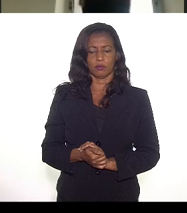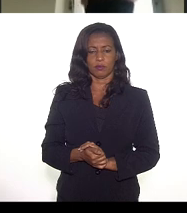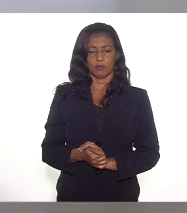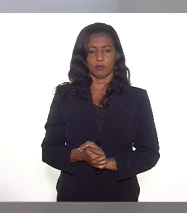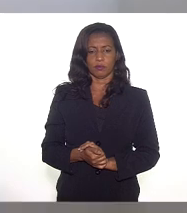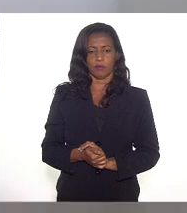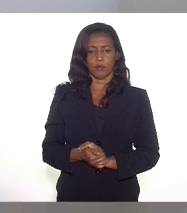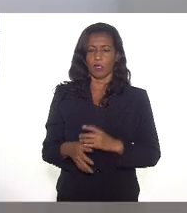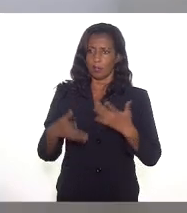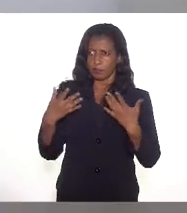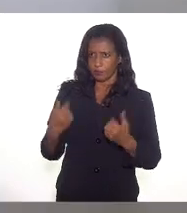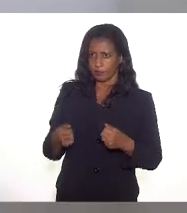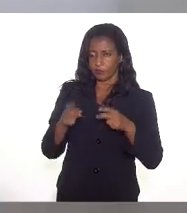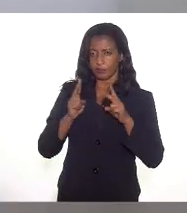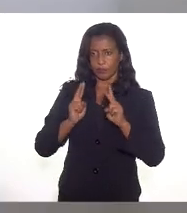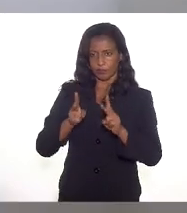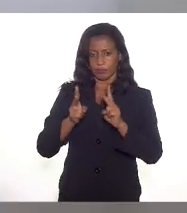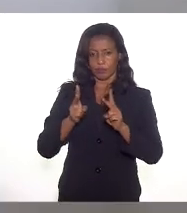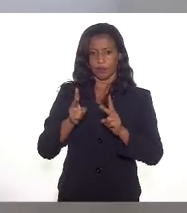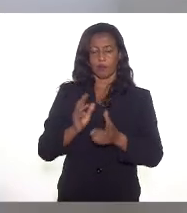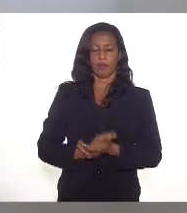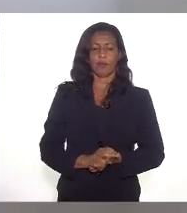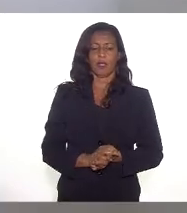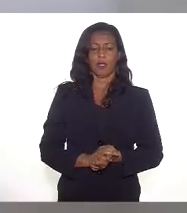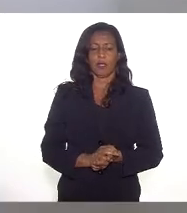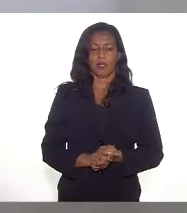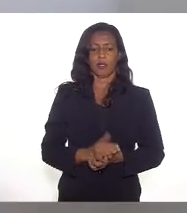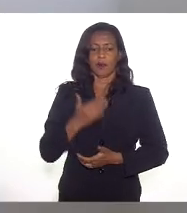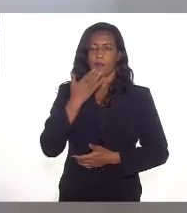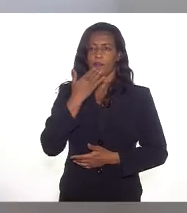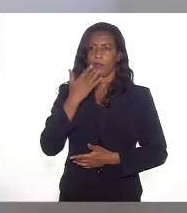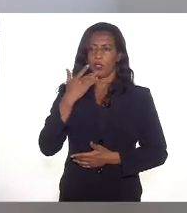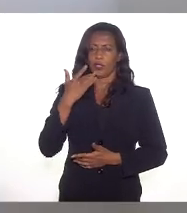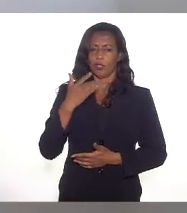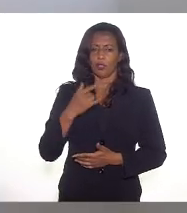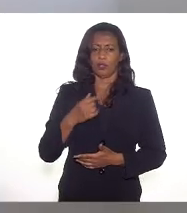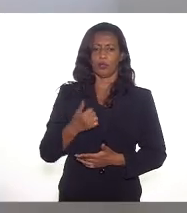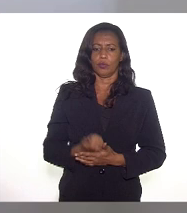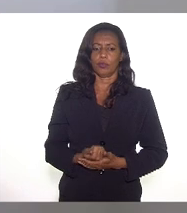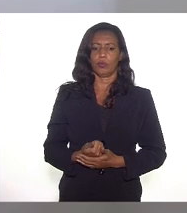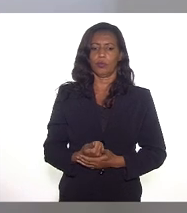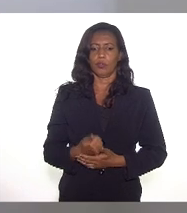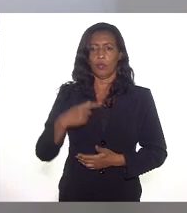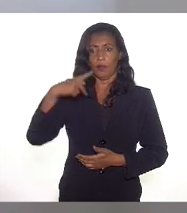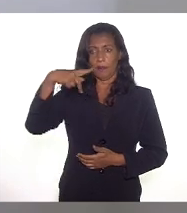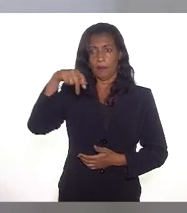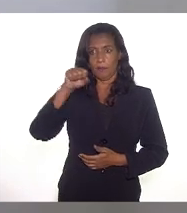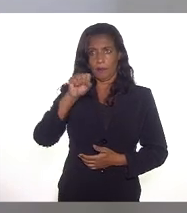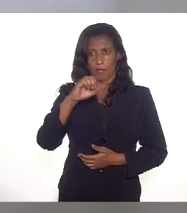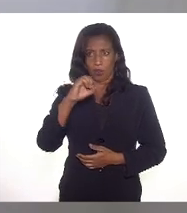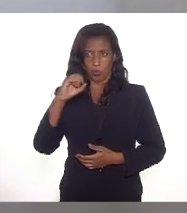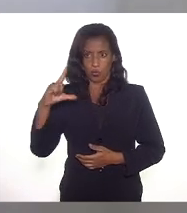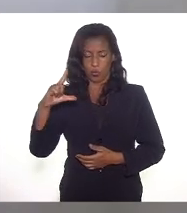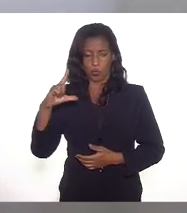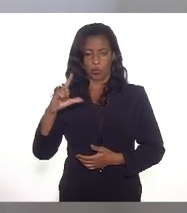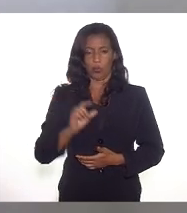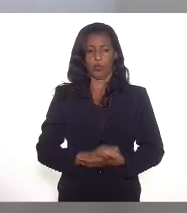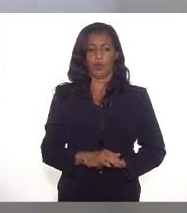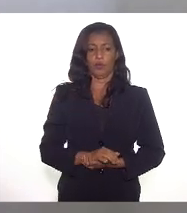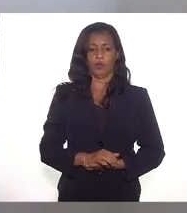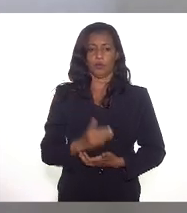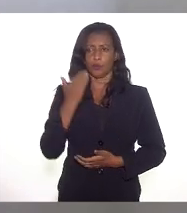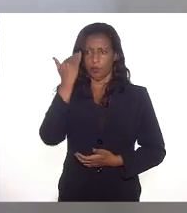Vamos aqui. Tem quatro pedidos de destaques. Cinco da bancada do PSOL. Isso.